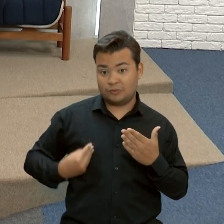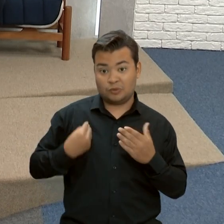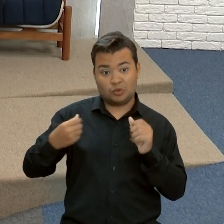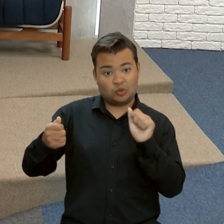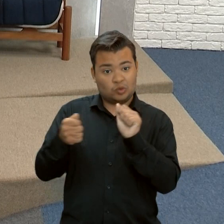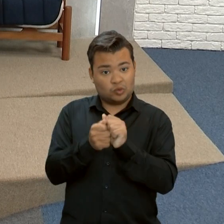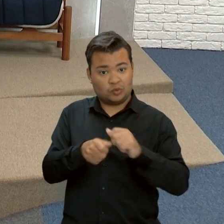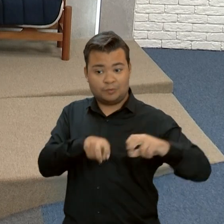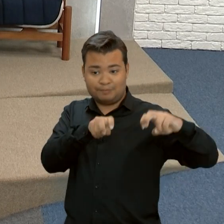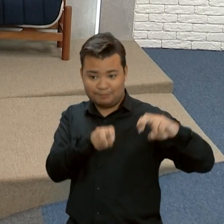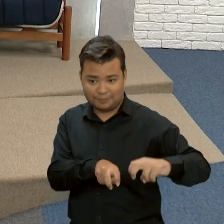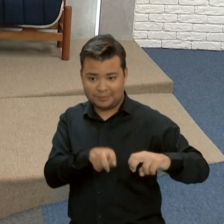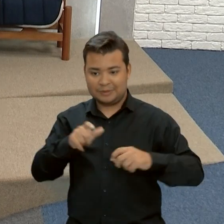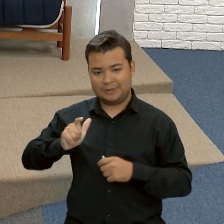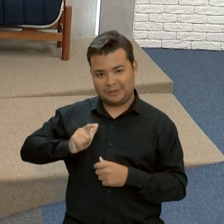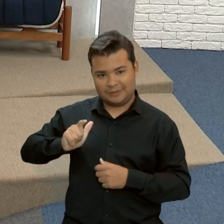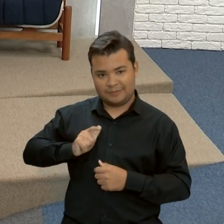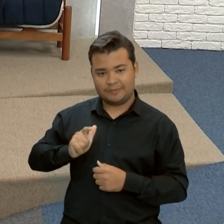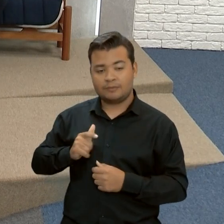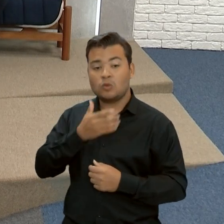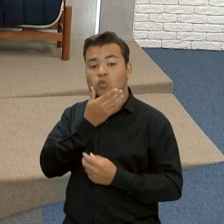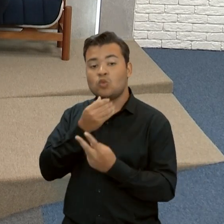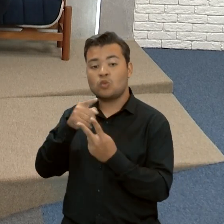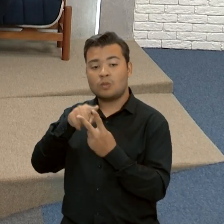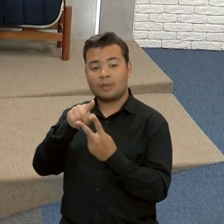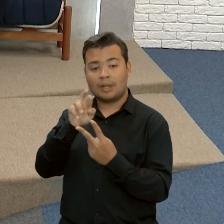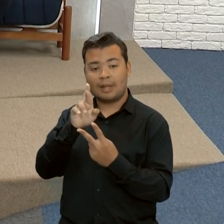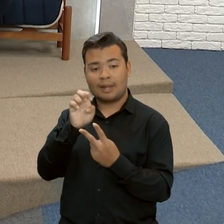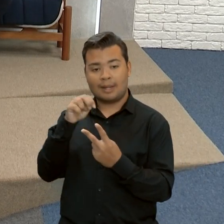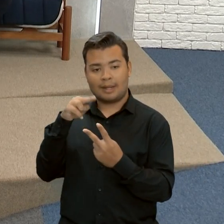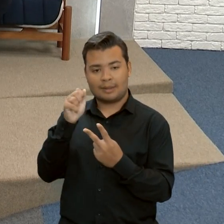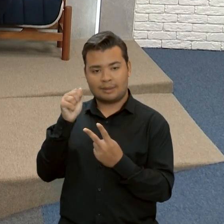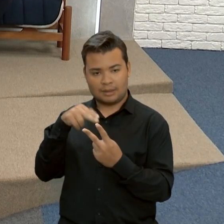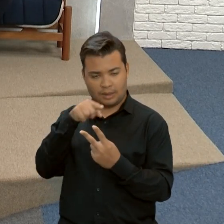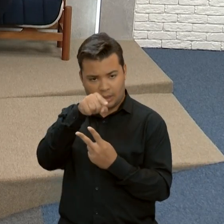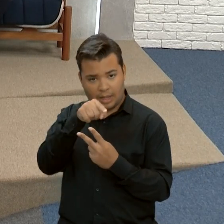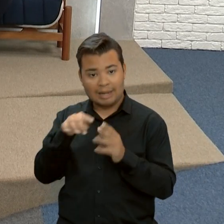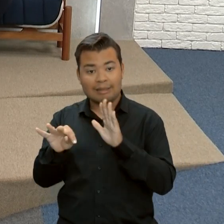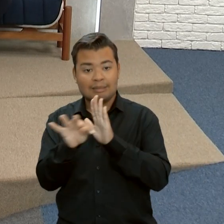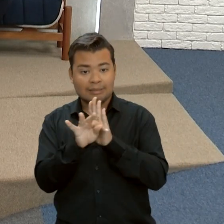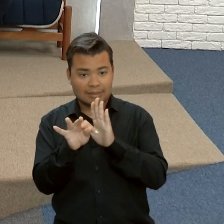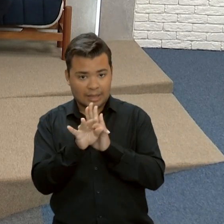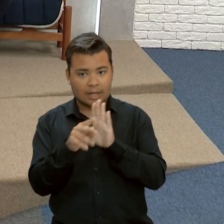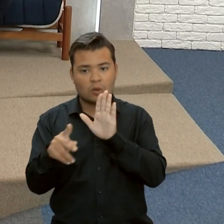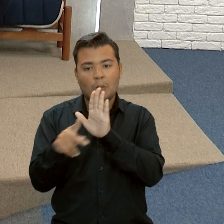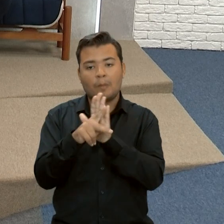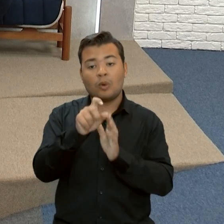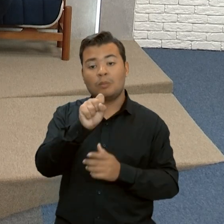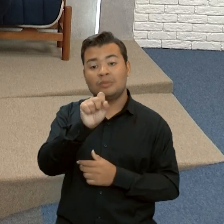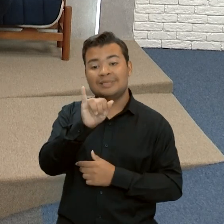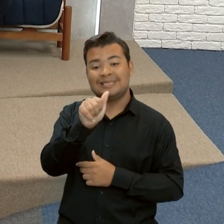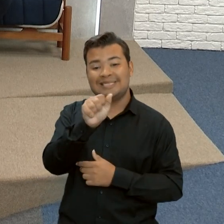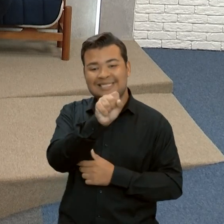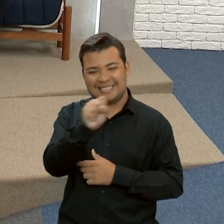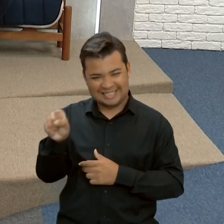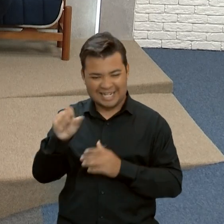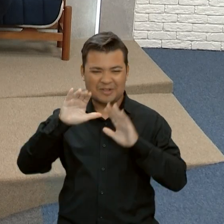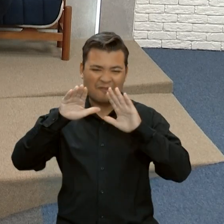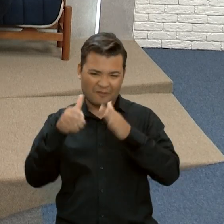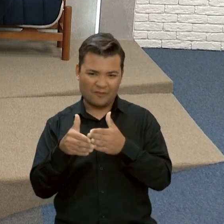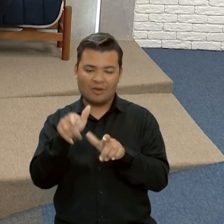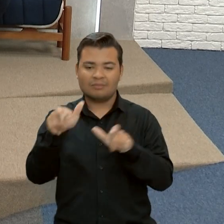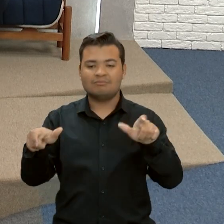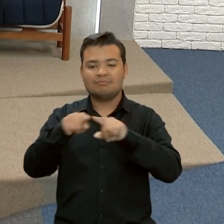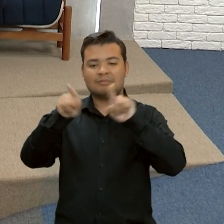o Renan Mendes, que é técnico administrativo do CIAS, o Subsistema Integrado de Atenção à Saúde do Servidor